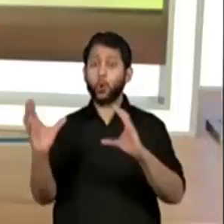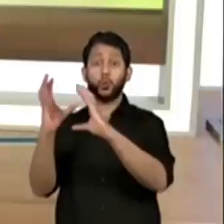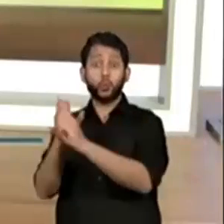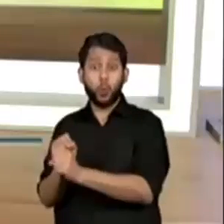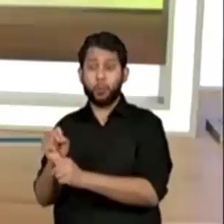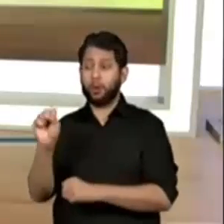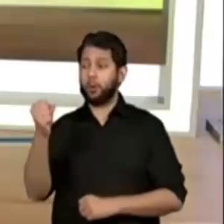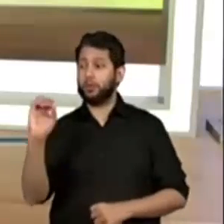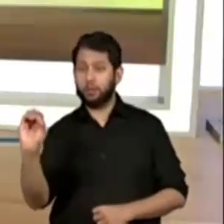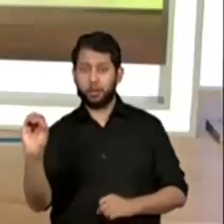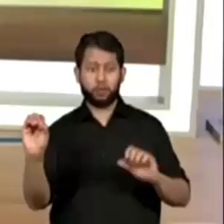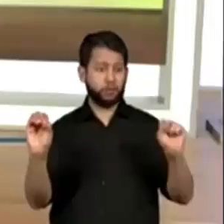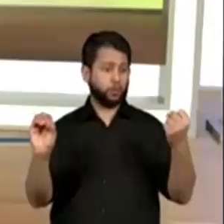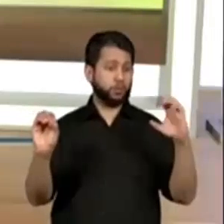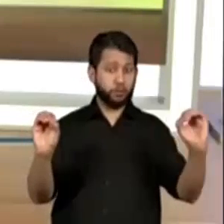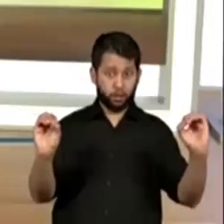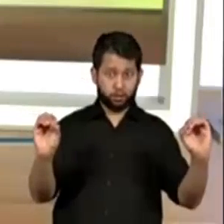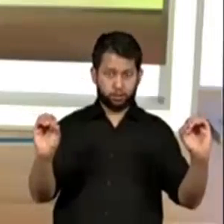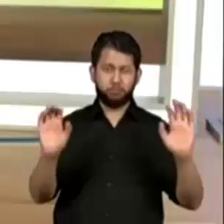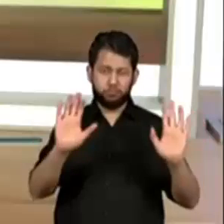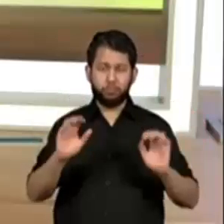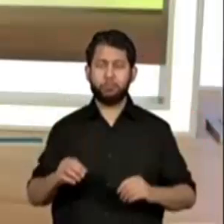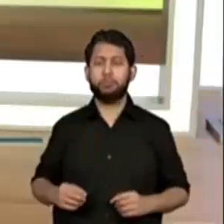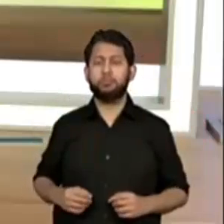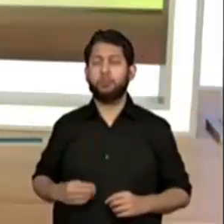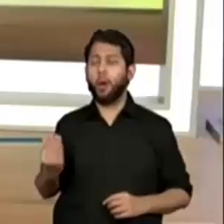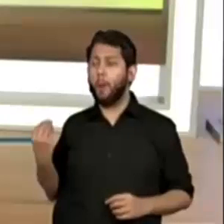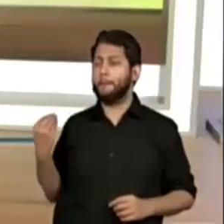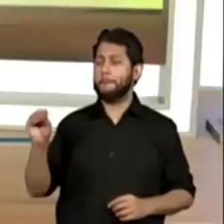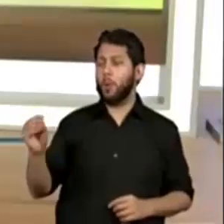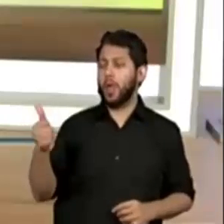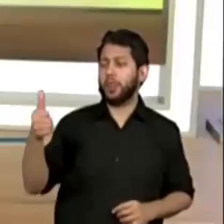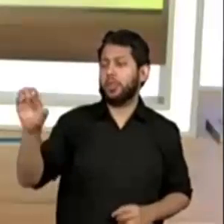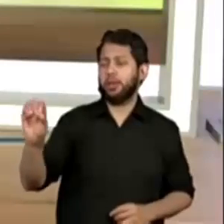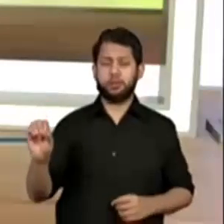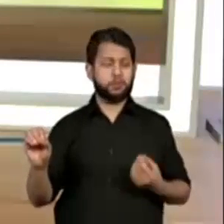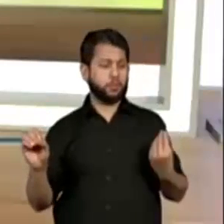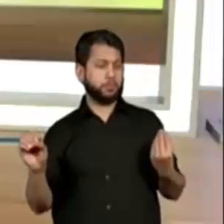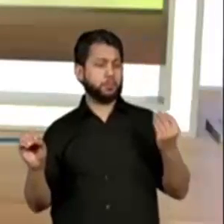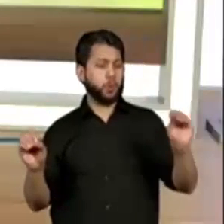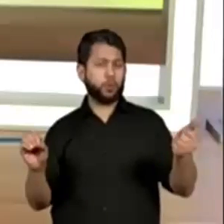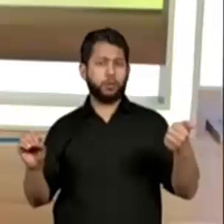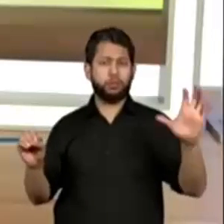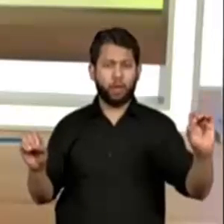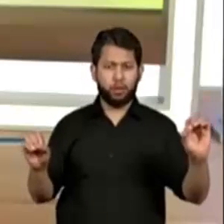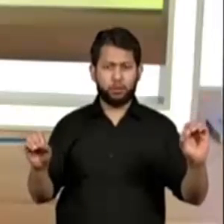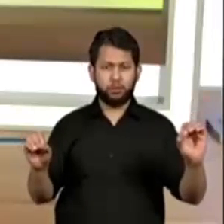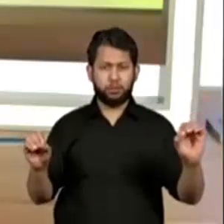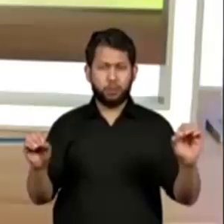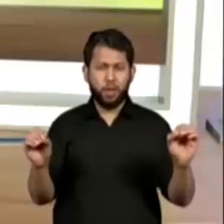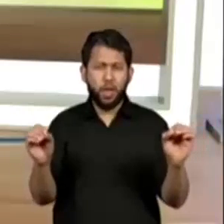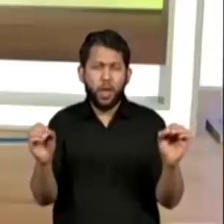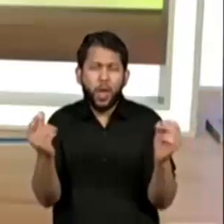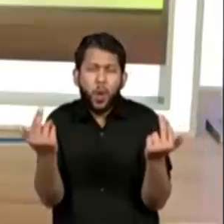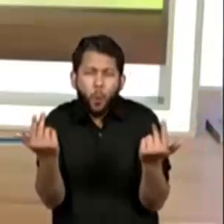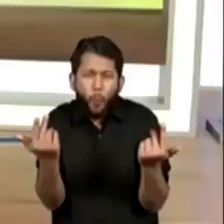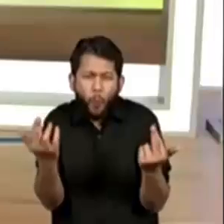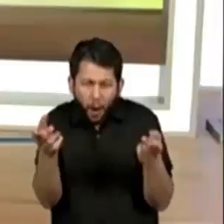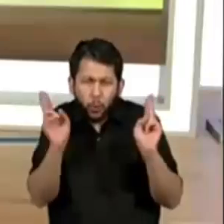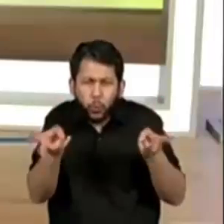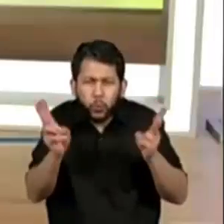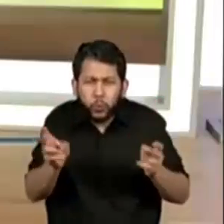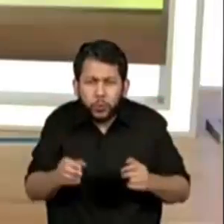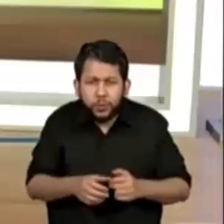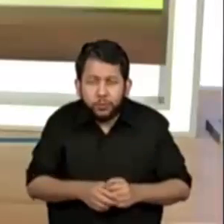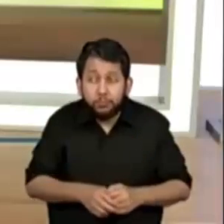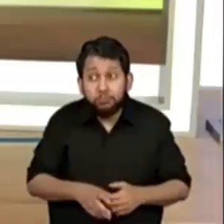segunda-feira, e já disse pra mim que sim. E a professora Nayara trouxe a contribuição da Ana Júlia, que também disse sim. Então, bora olhar aqui na